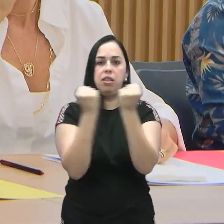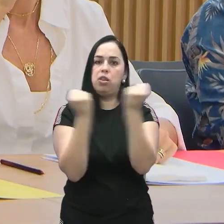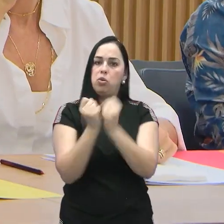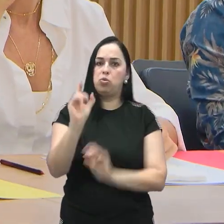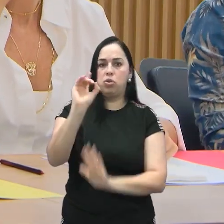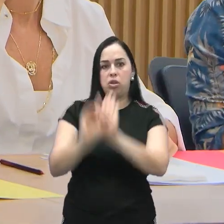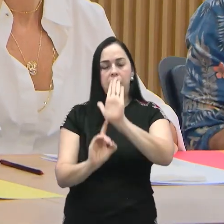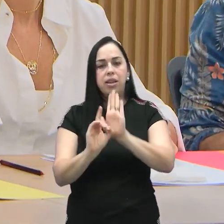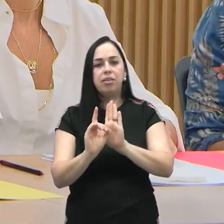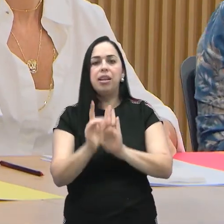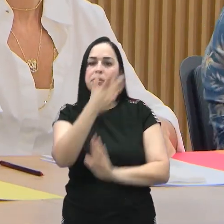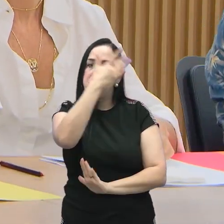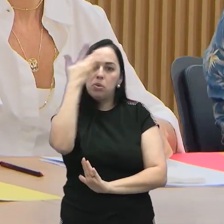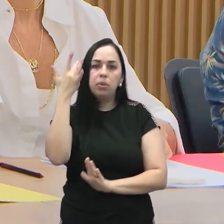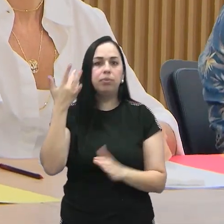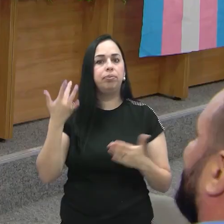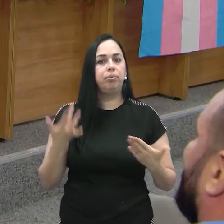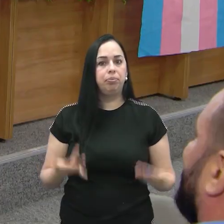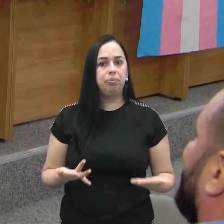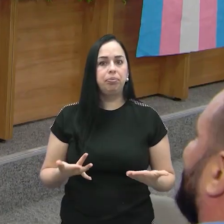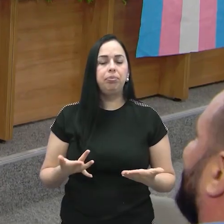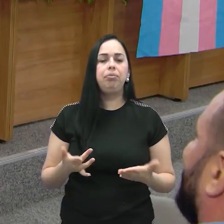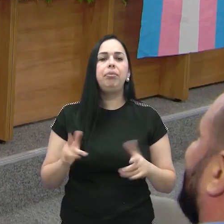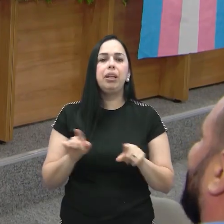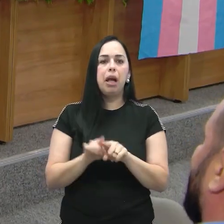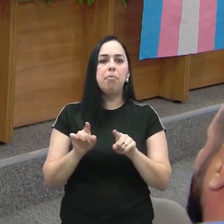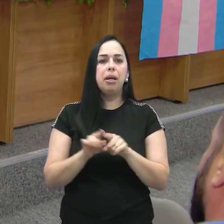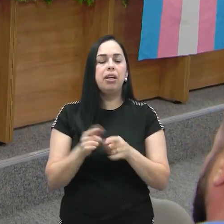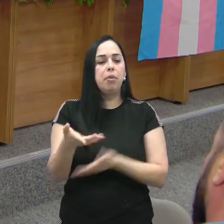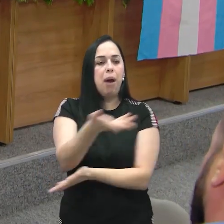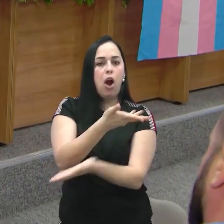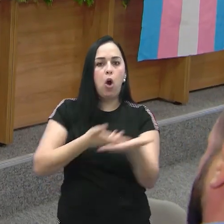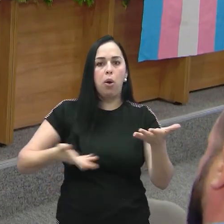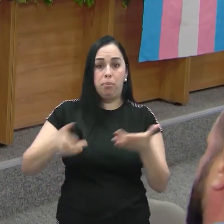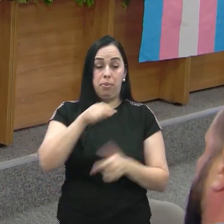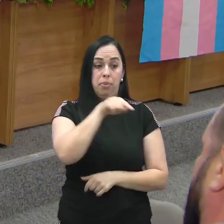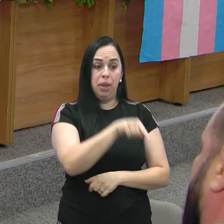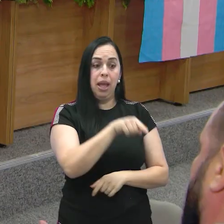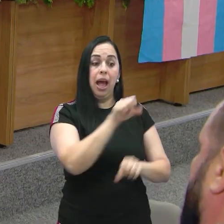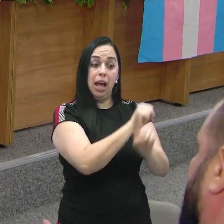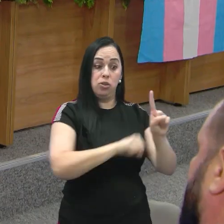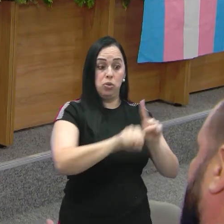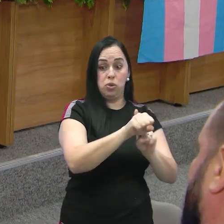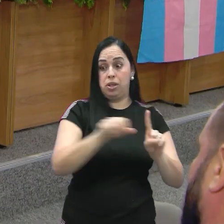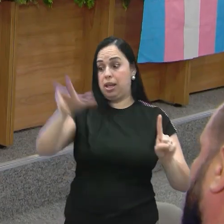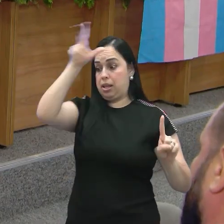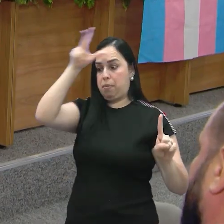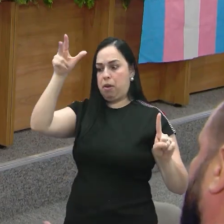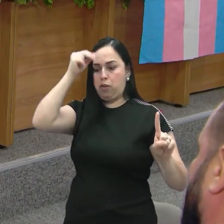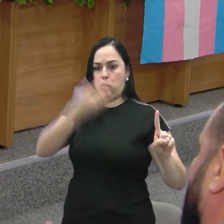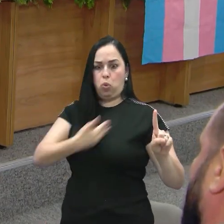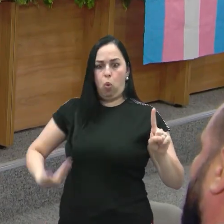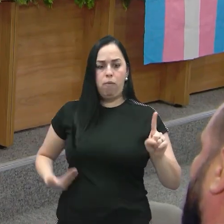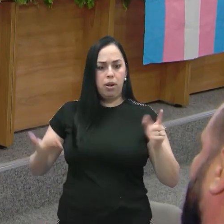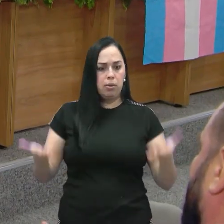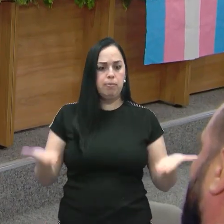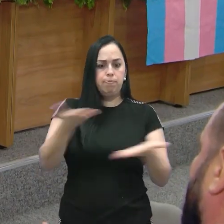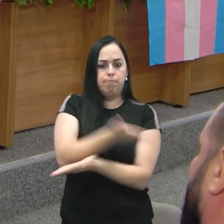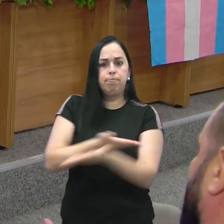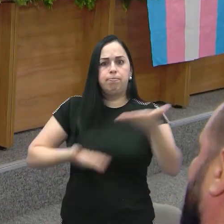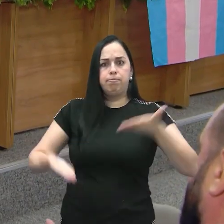das pessoas LGBTQIA+, e na promoção do diálogo entre o poder público e a sociedade